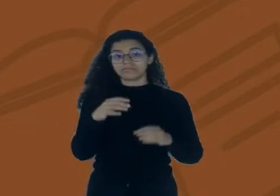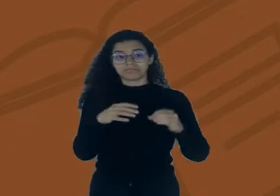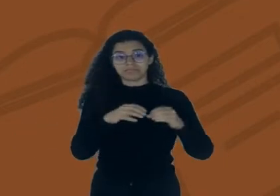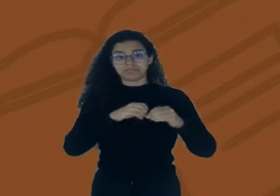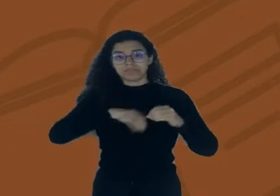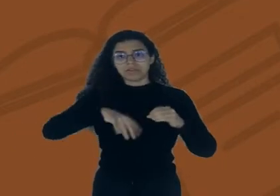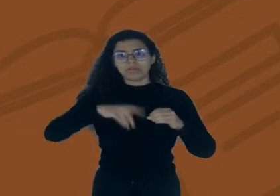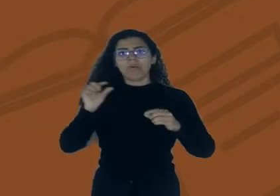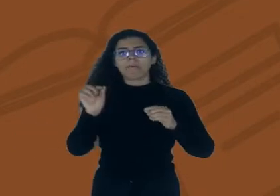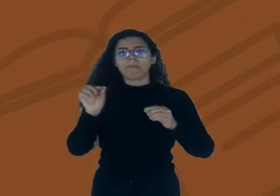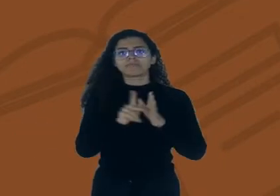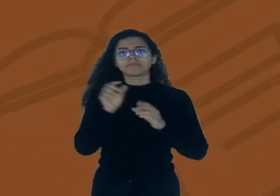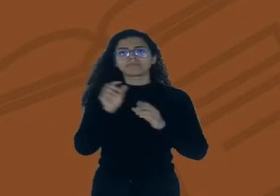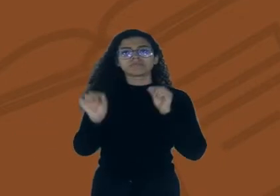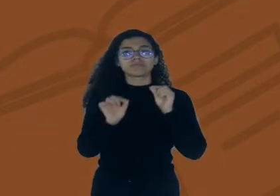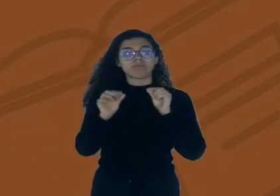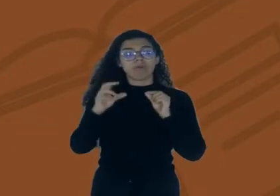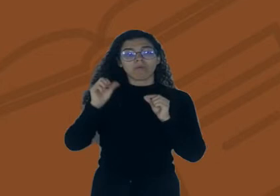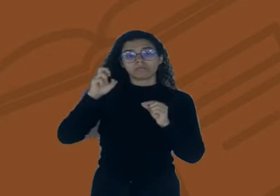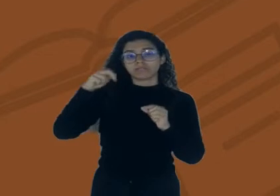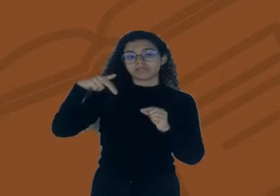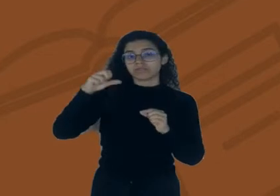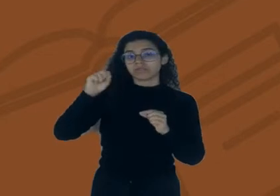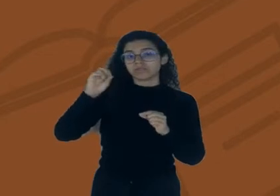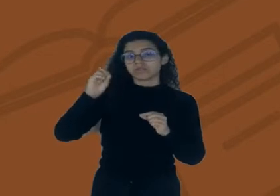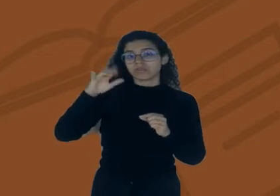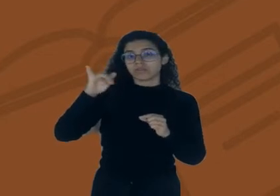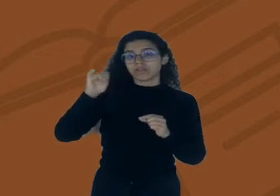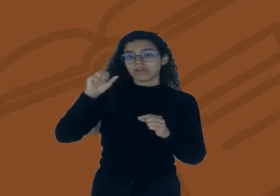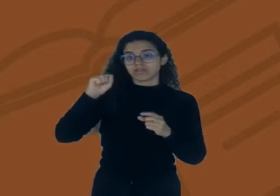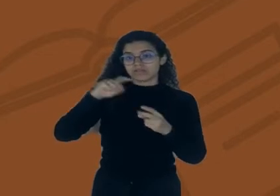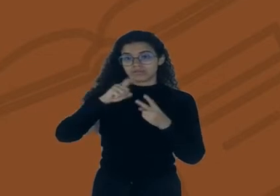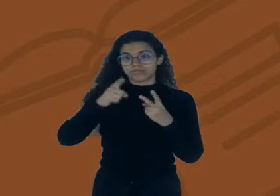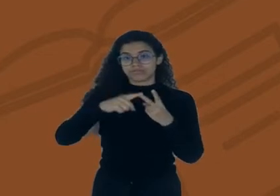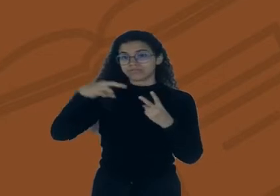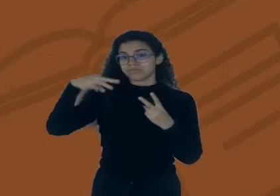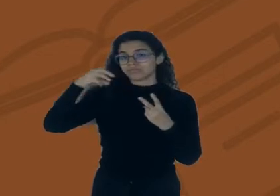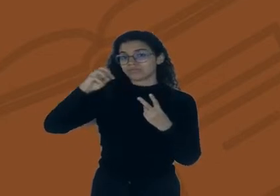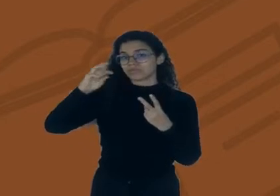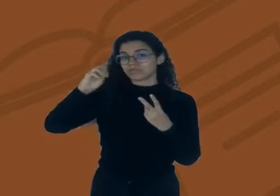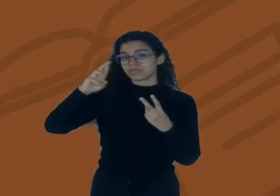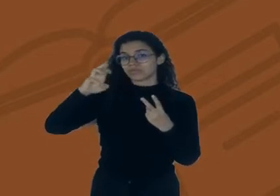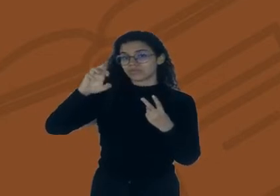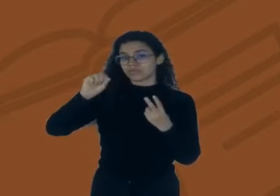em neurônios sensoriais, motores e